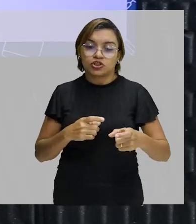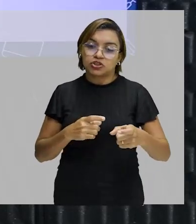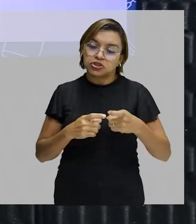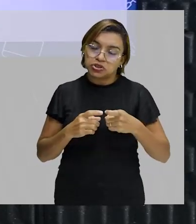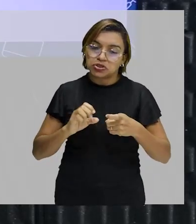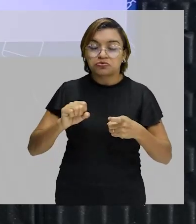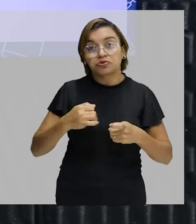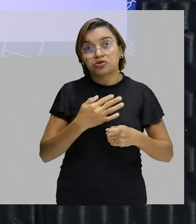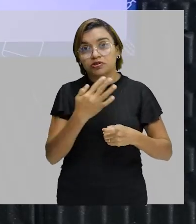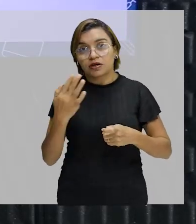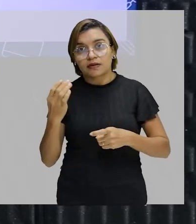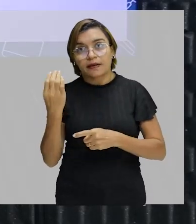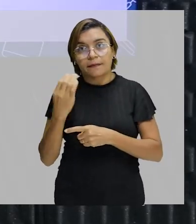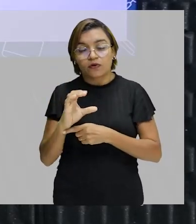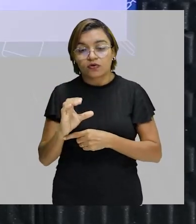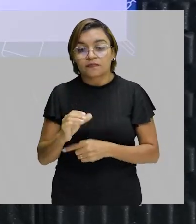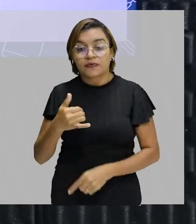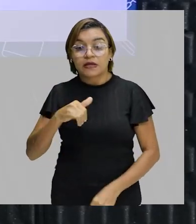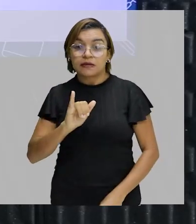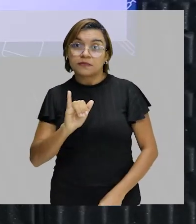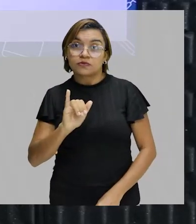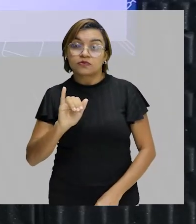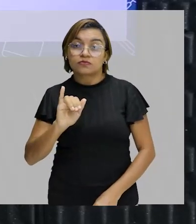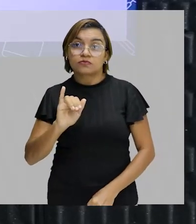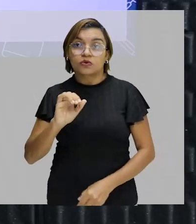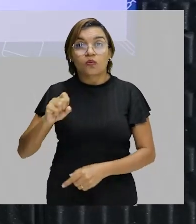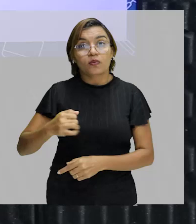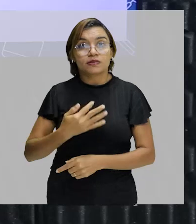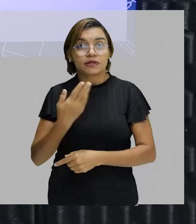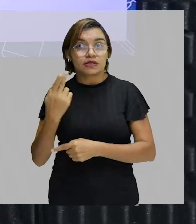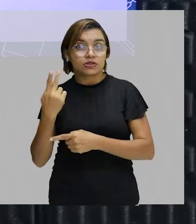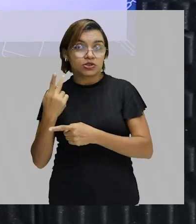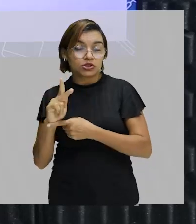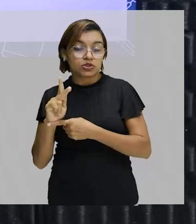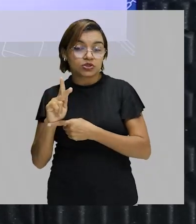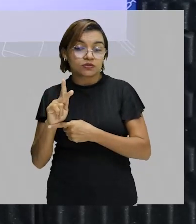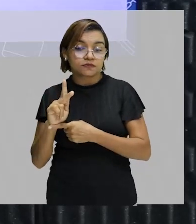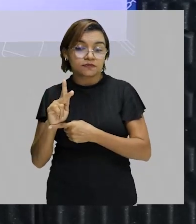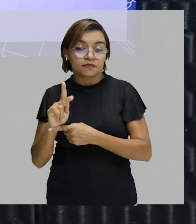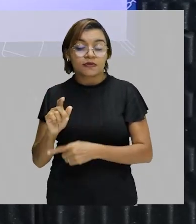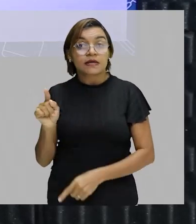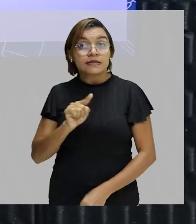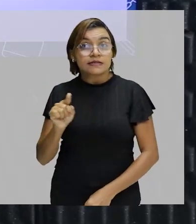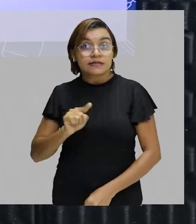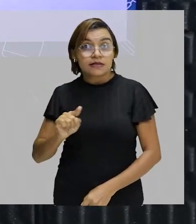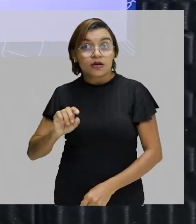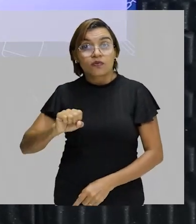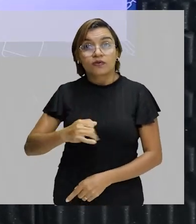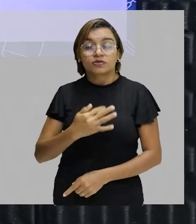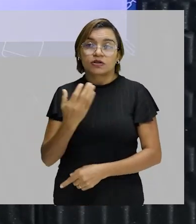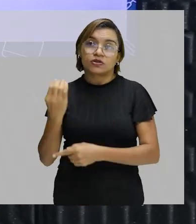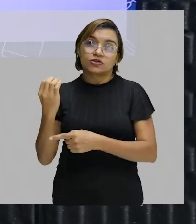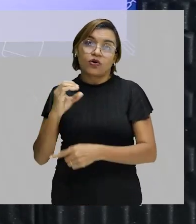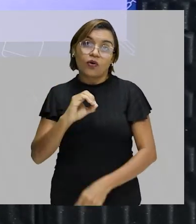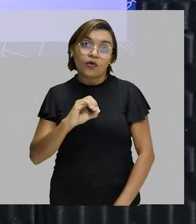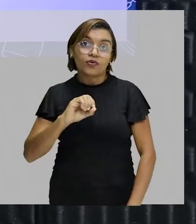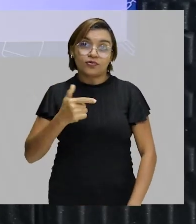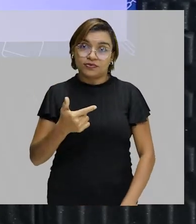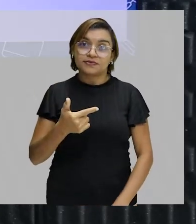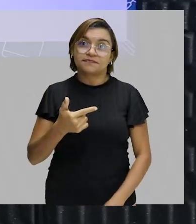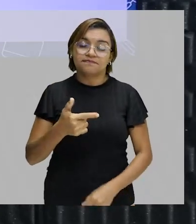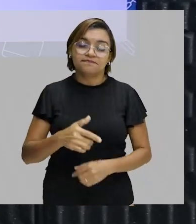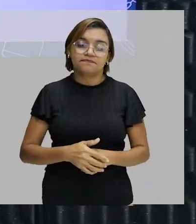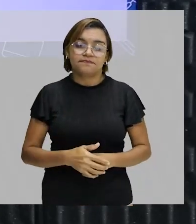carbonos, um Y quantidade de hidrogênios e um Z quantidade para o